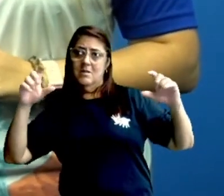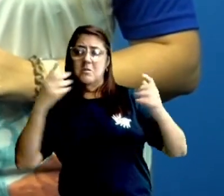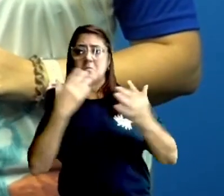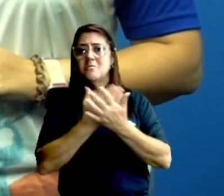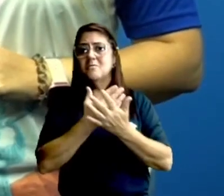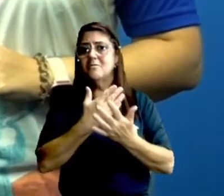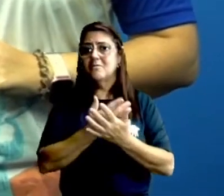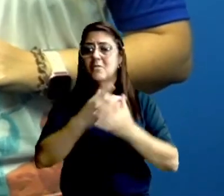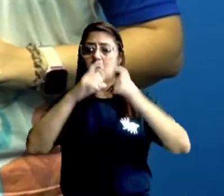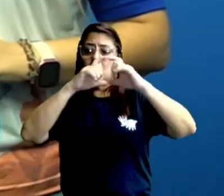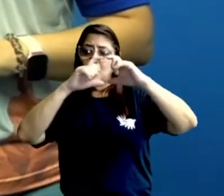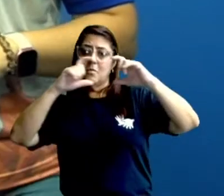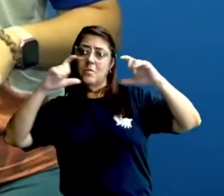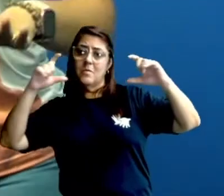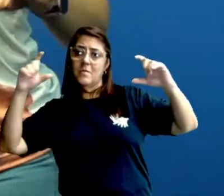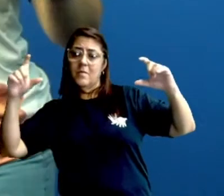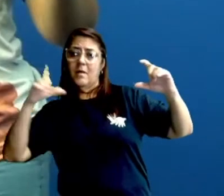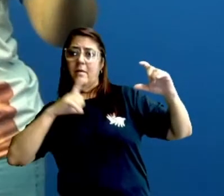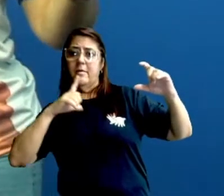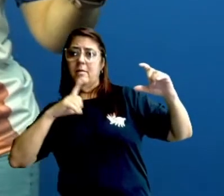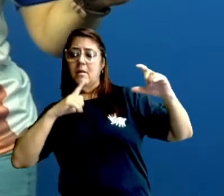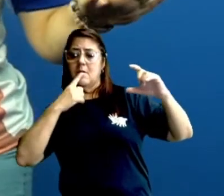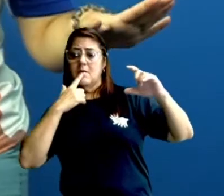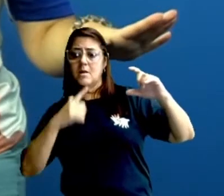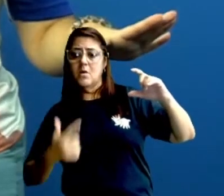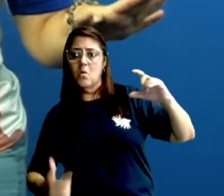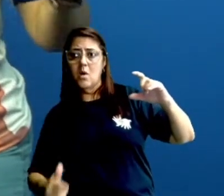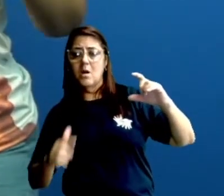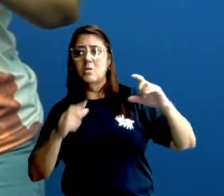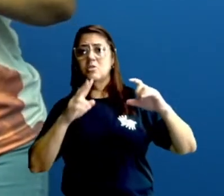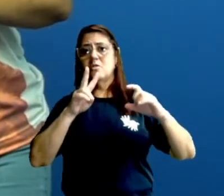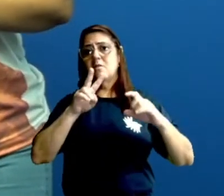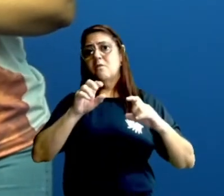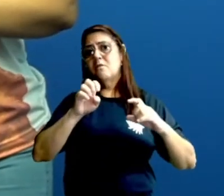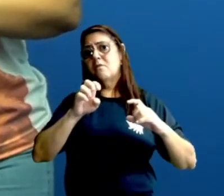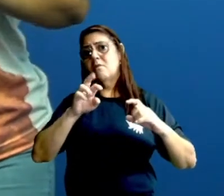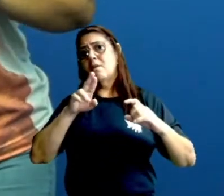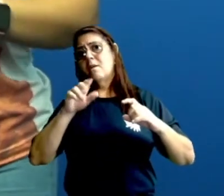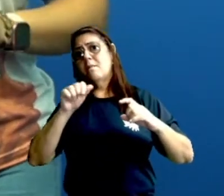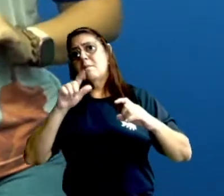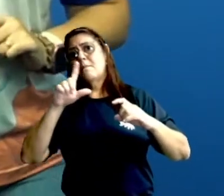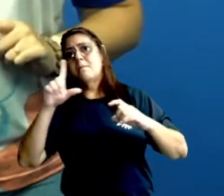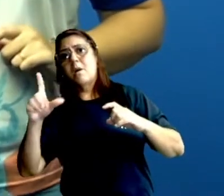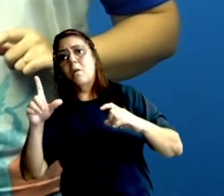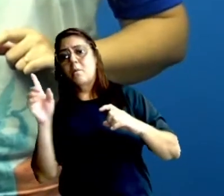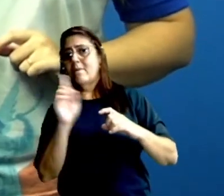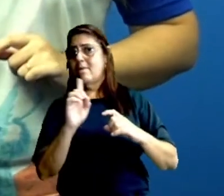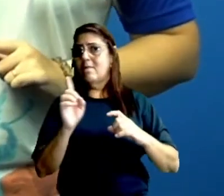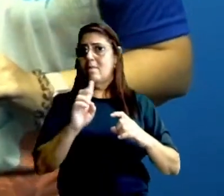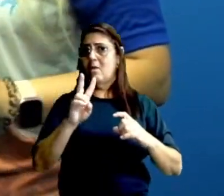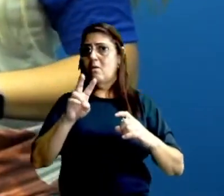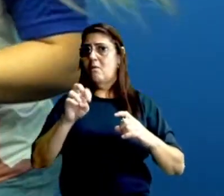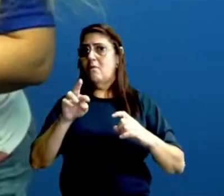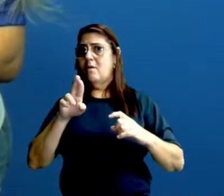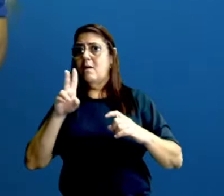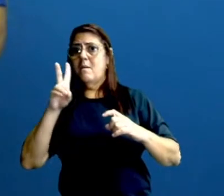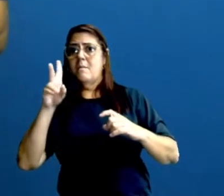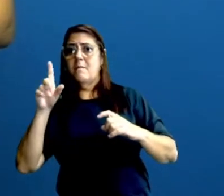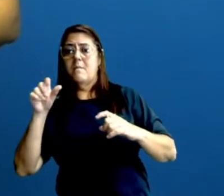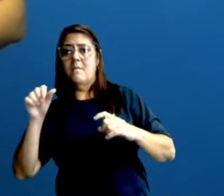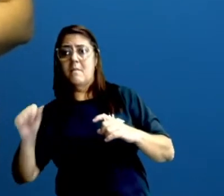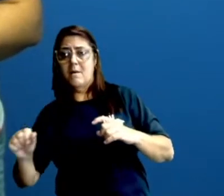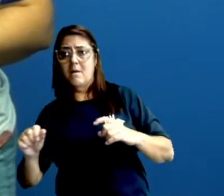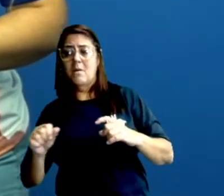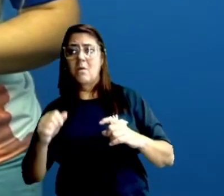as histórias em quadrinhos são compostas de linguagem verbal e não verbal. Em que aula a gente estudou isso, tia?